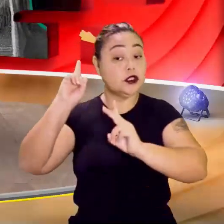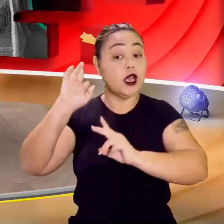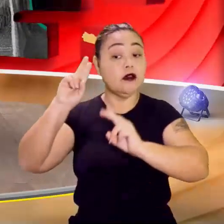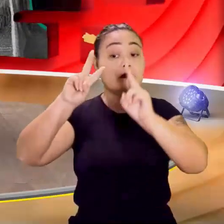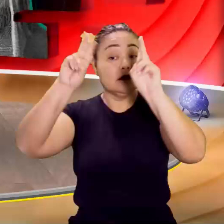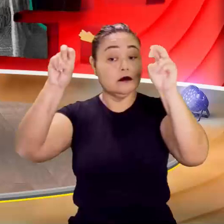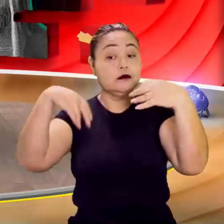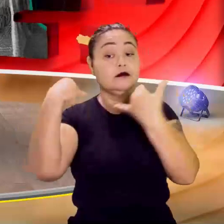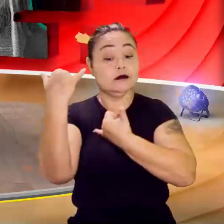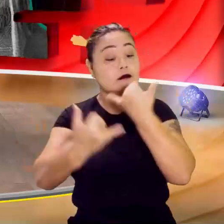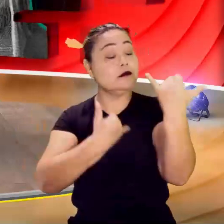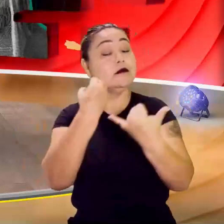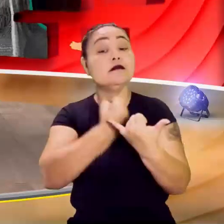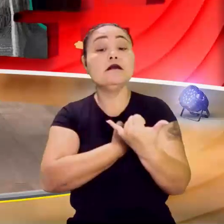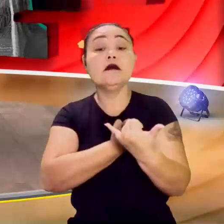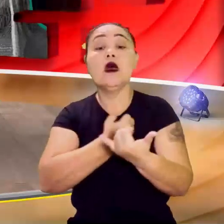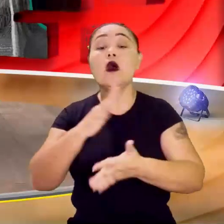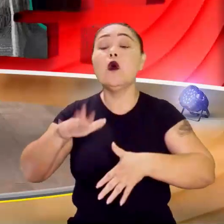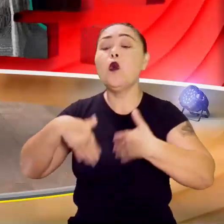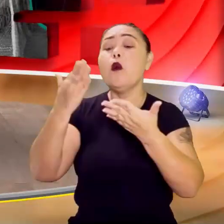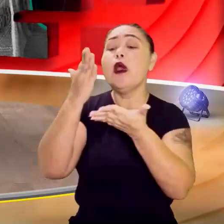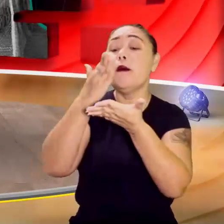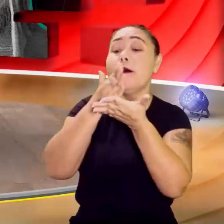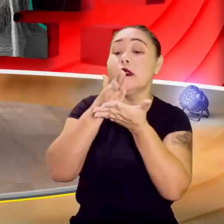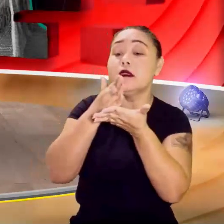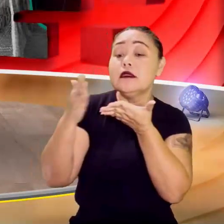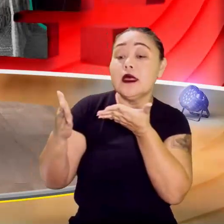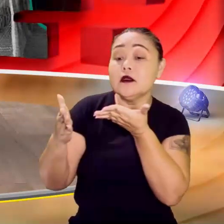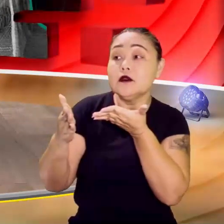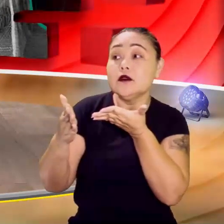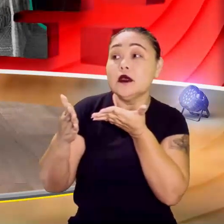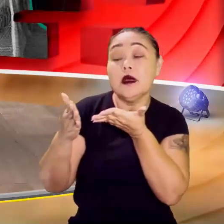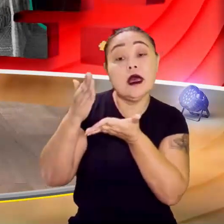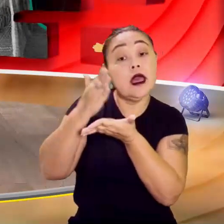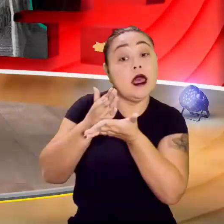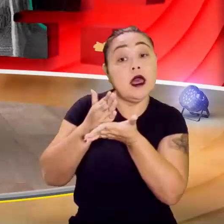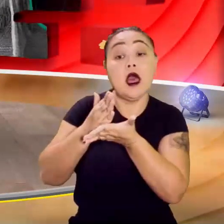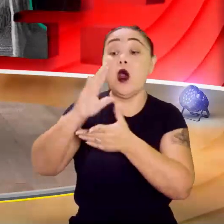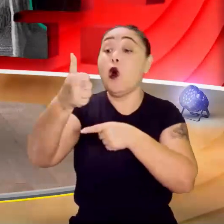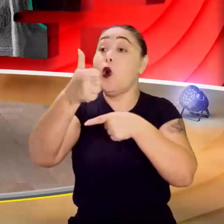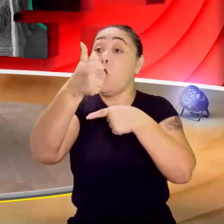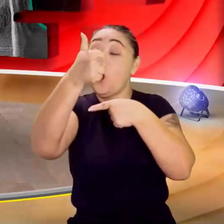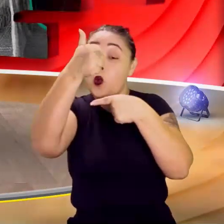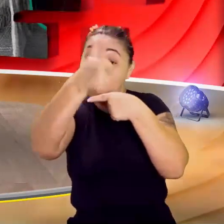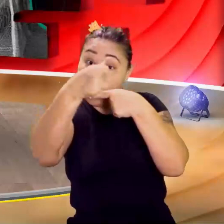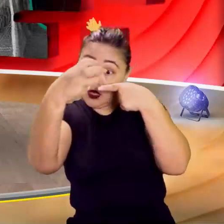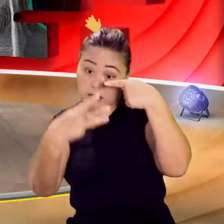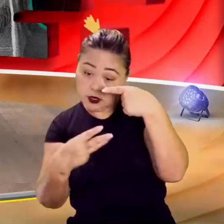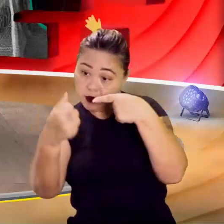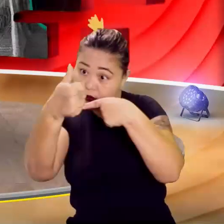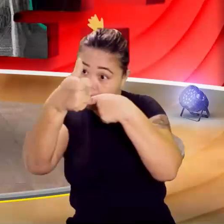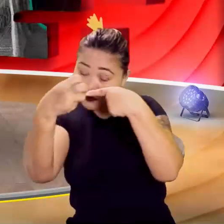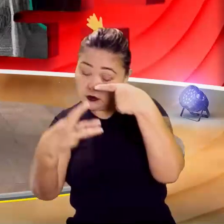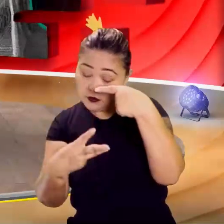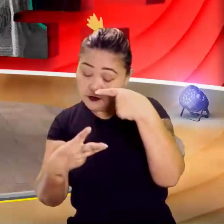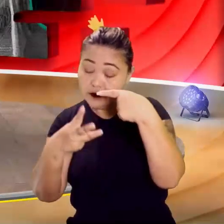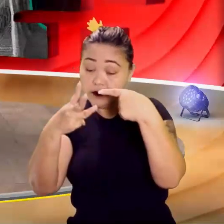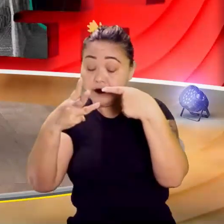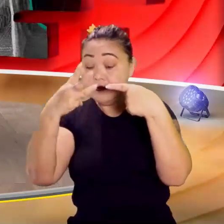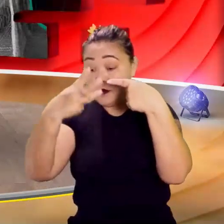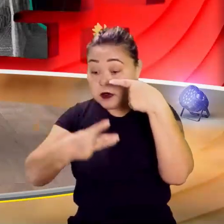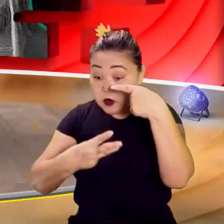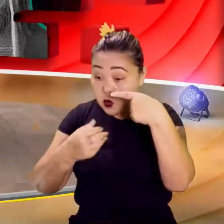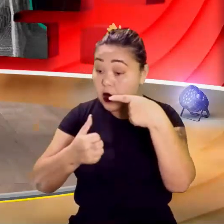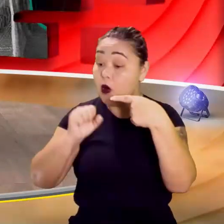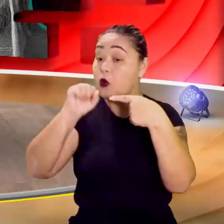os Números. Qual é a metade? Qual é a terça parte, que a base é 3, não é? Uhum. De 3